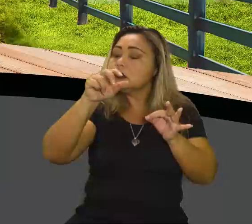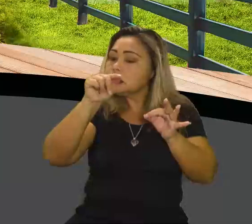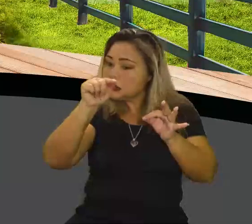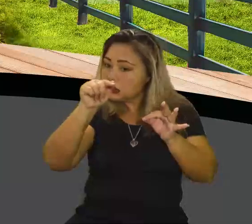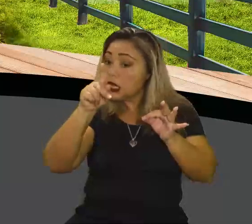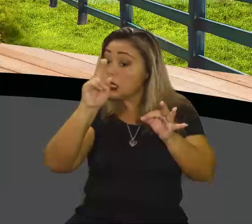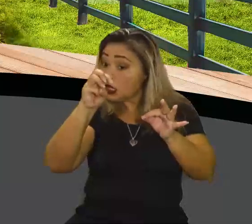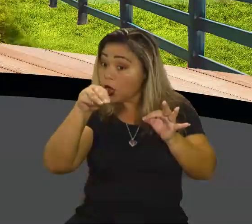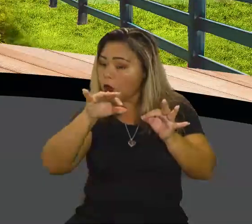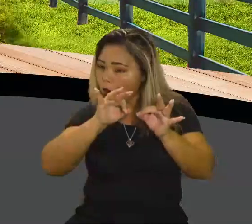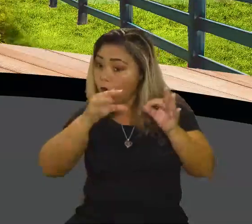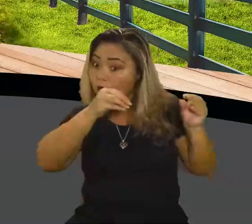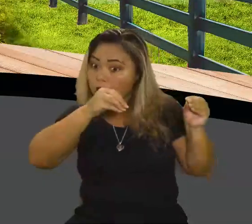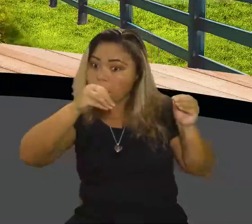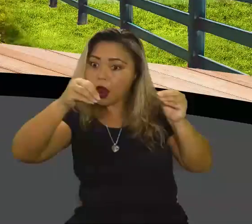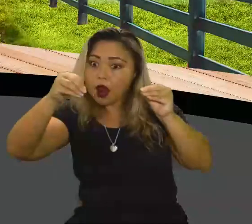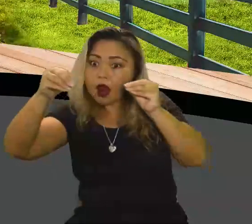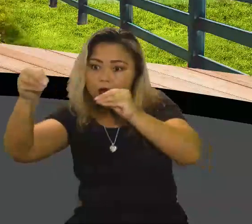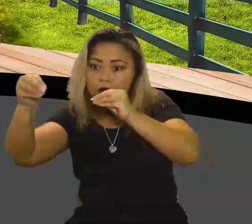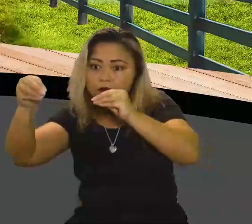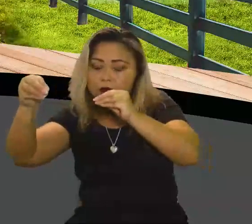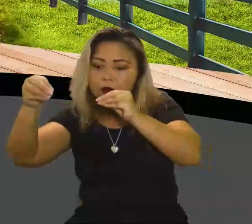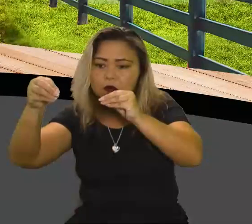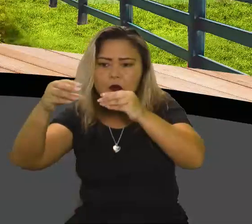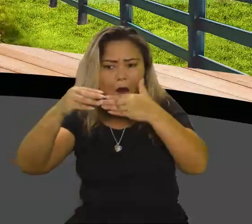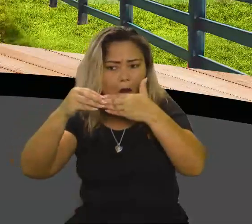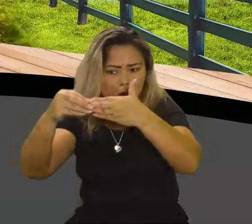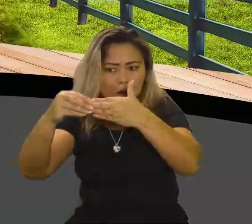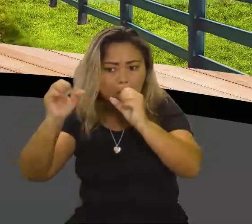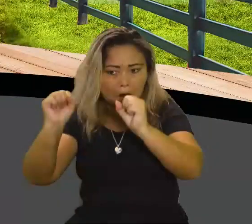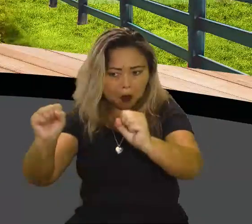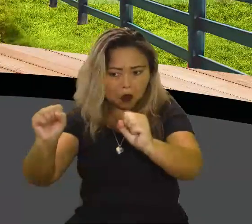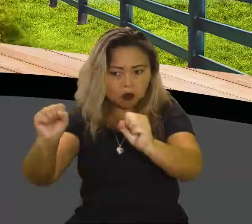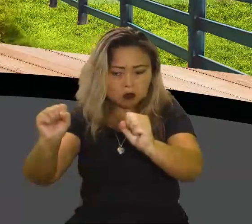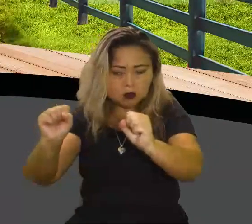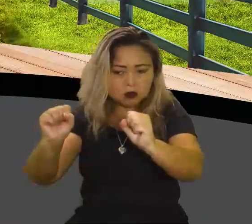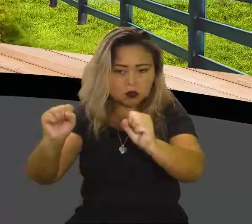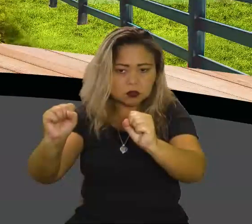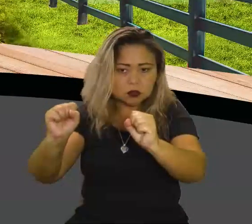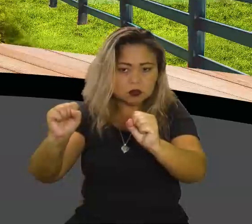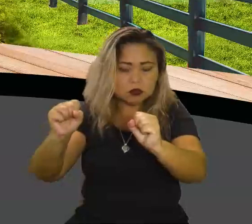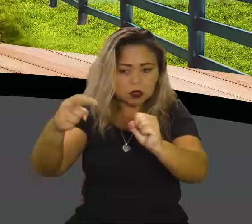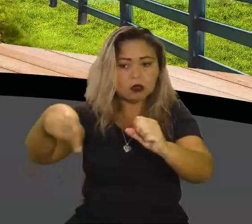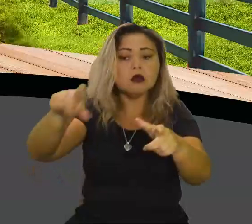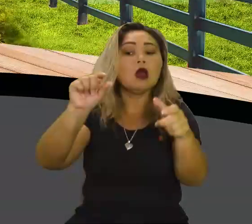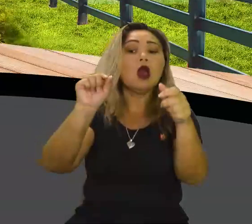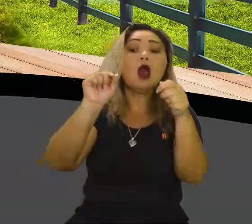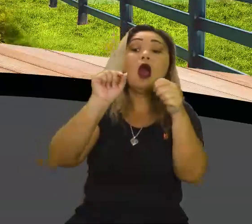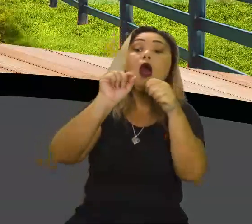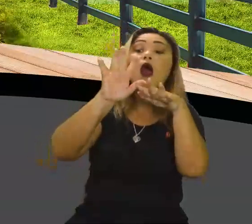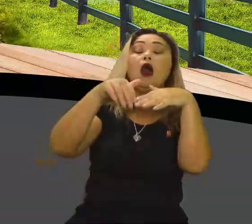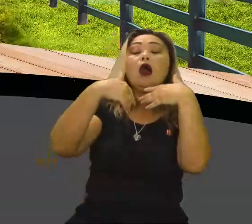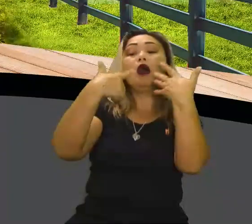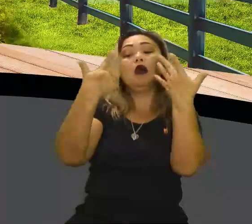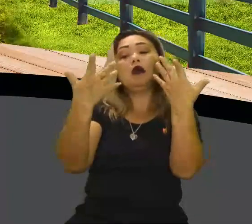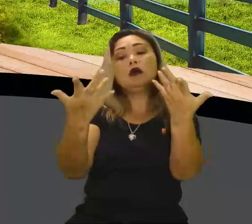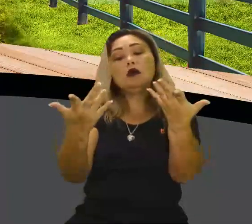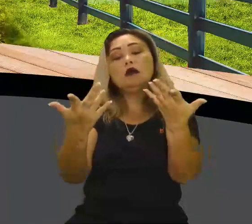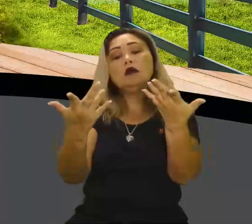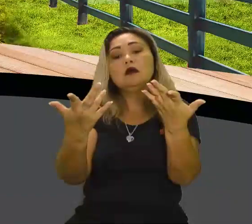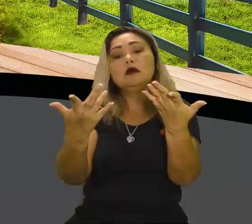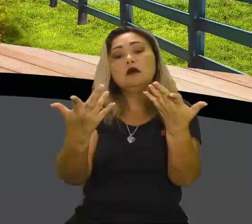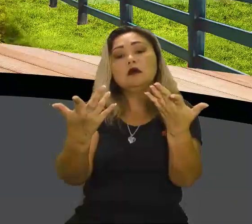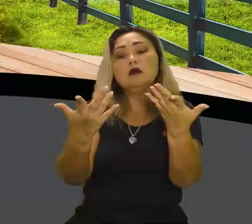levá-lo. Para você fazer isso, né, que você quer a produção dele,